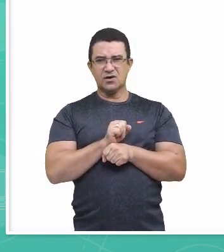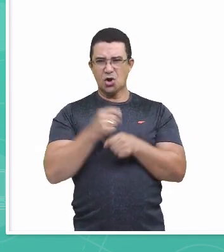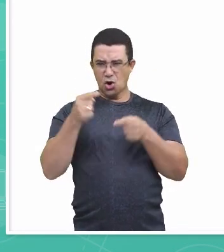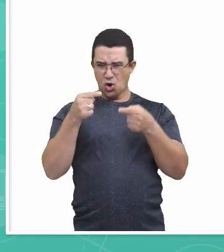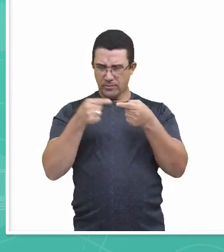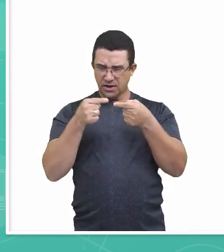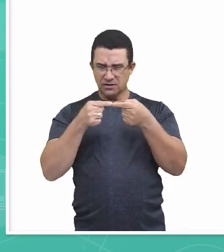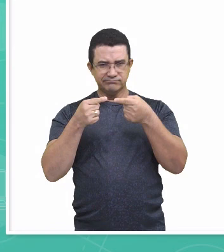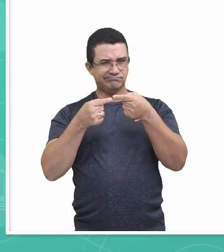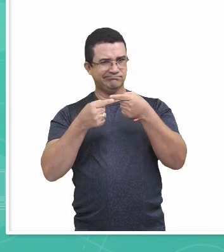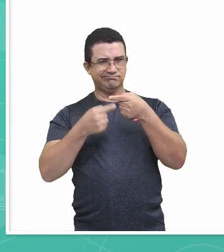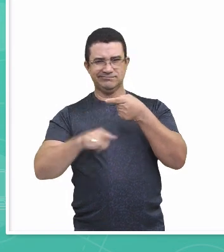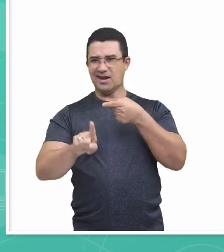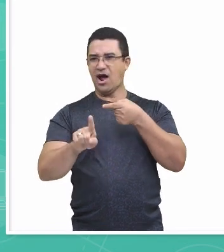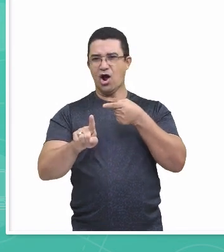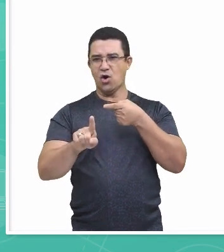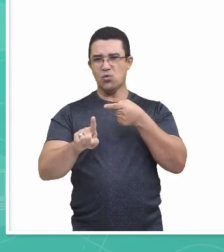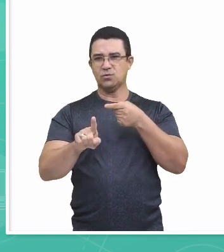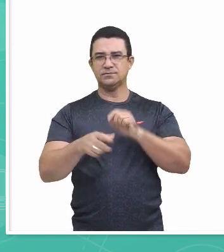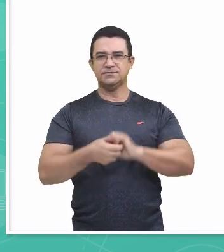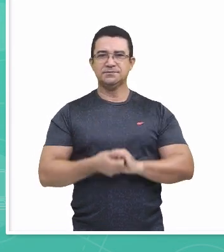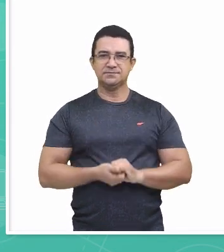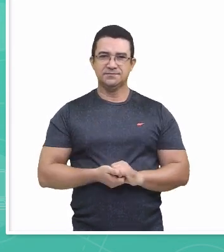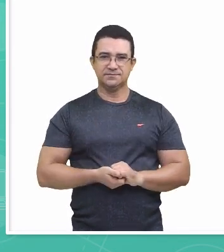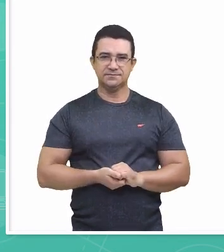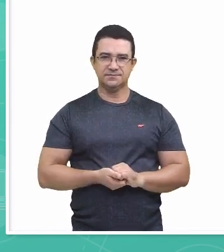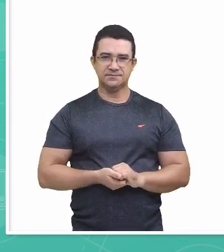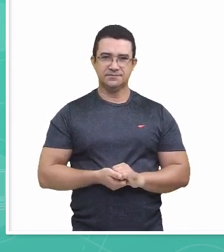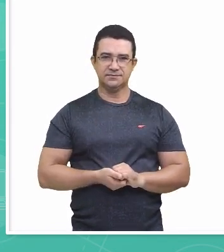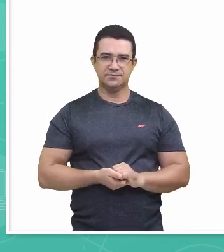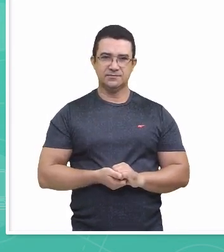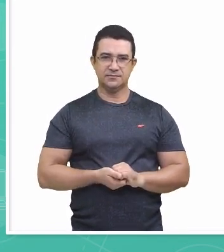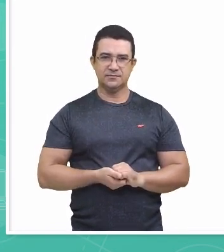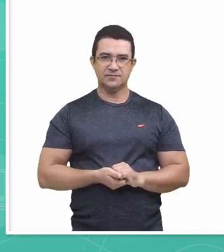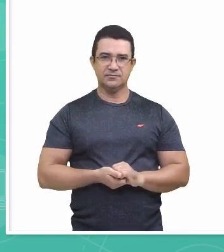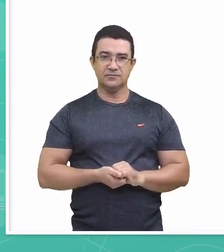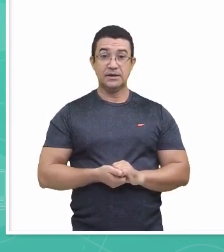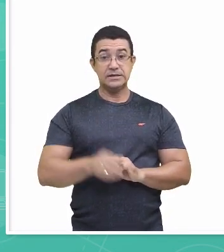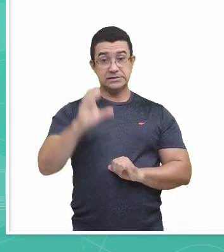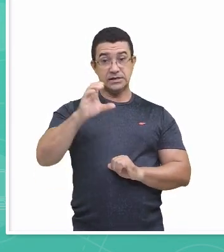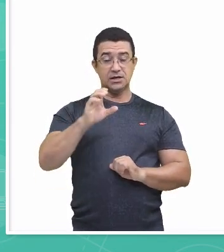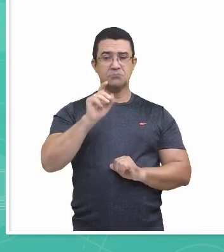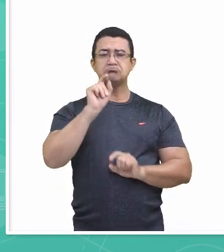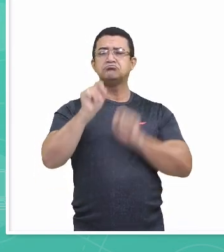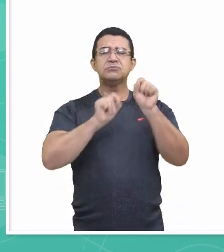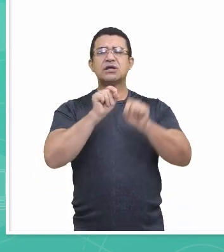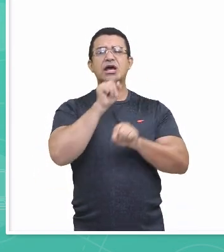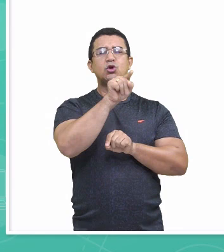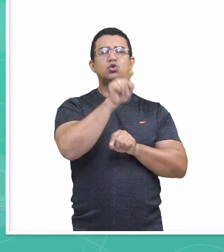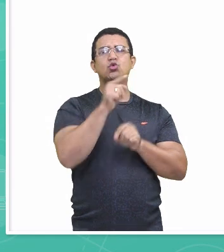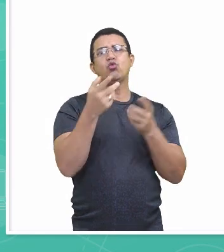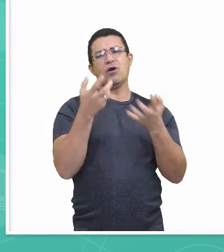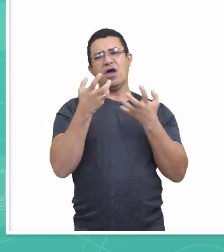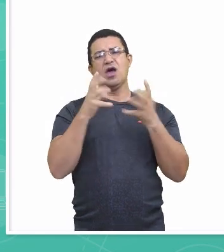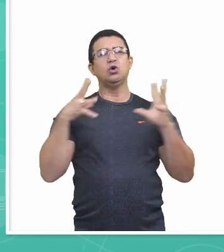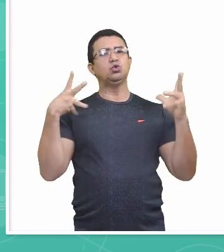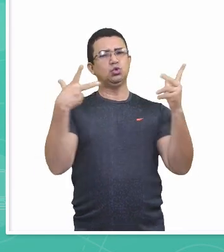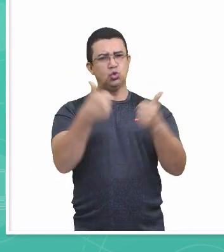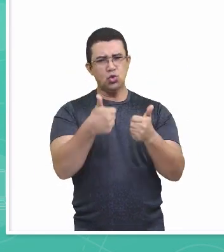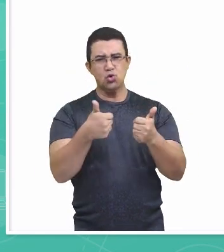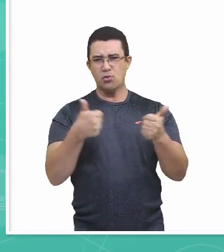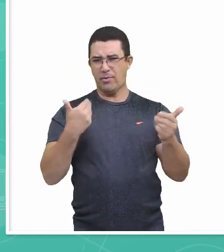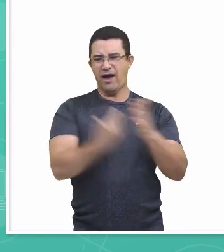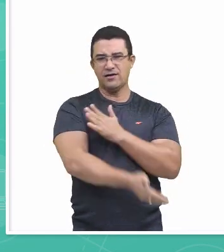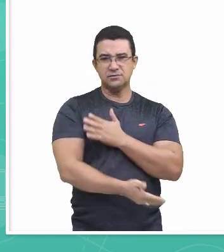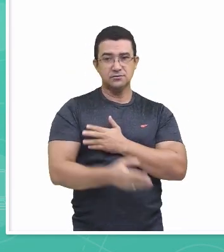coisa e se deu mal, não é isso? Muito bem. Quem tudo quer, tudo perde. Exatamente.